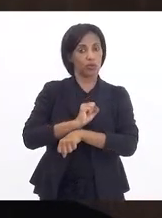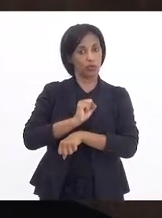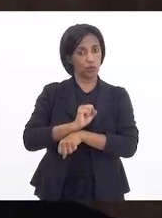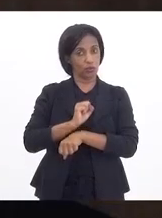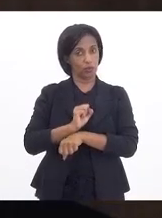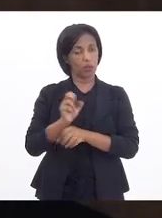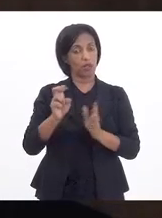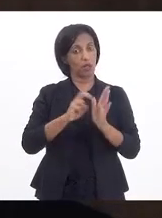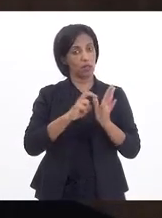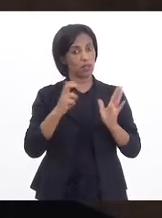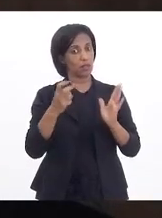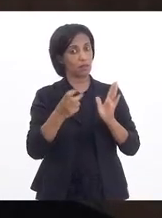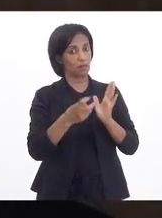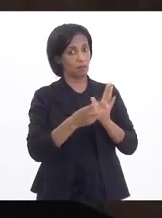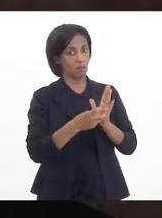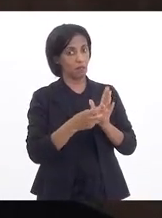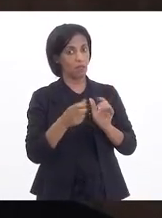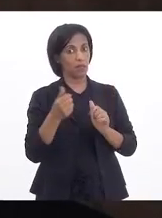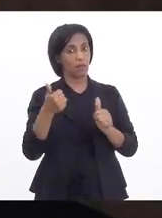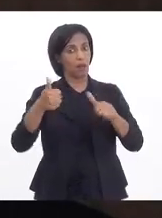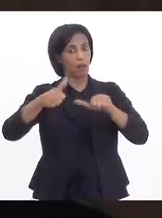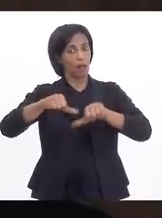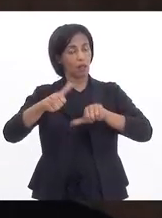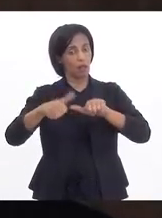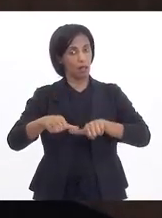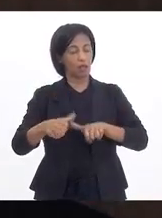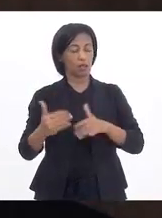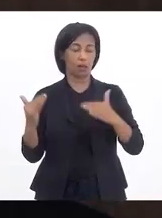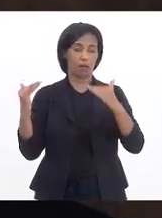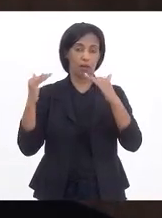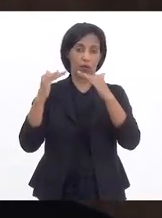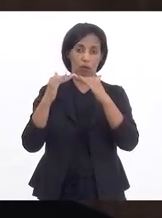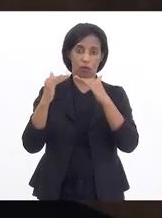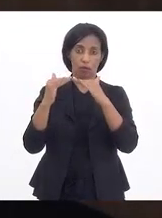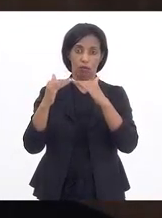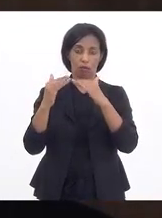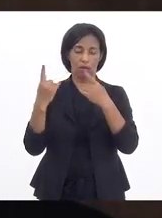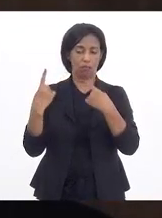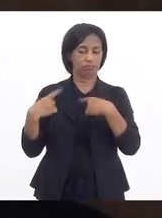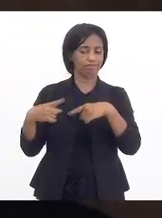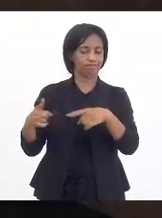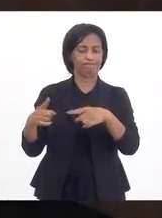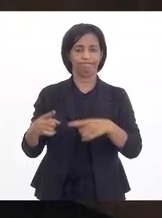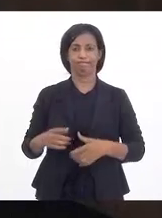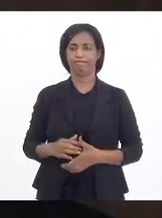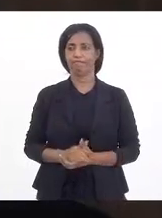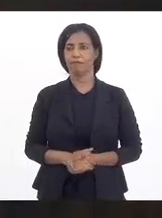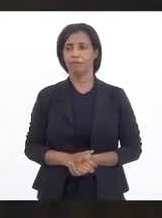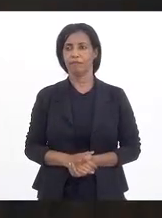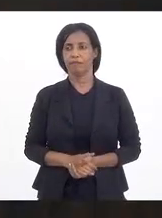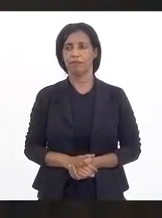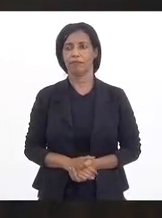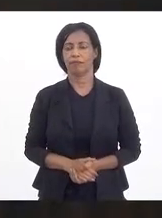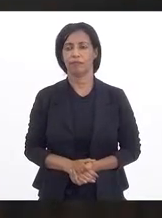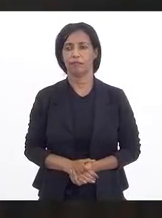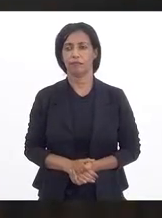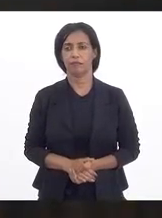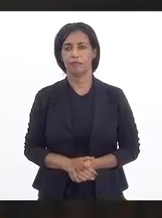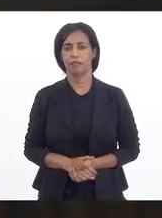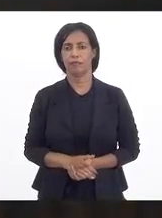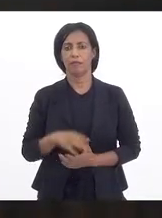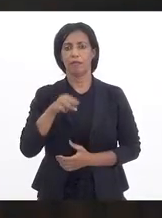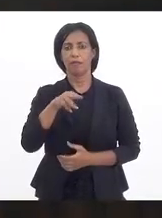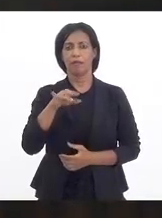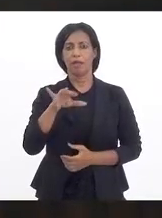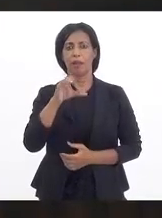as emendas para fazer a análise final mas no mérito divergindo do contrário Deputado